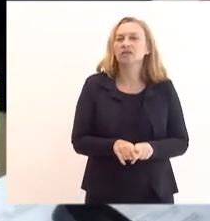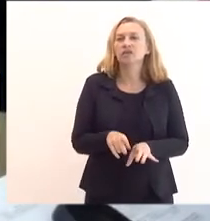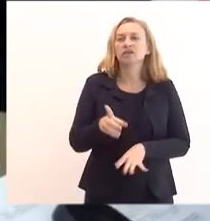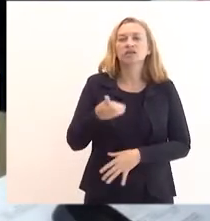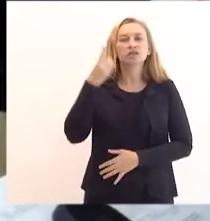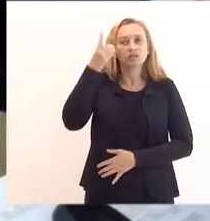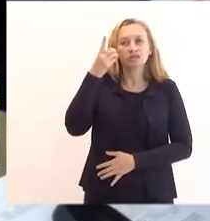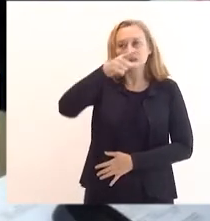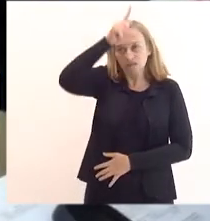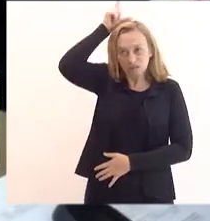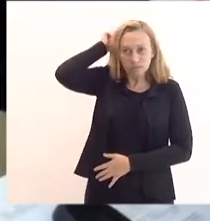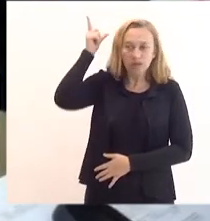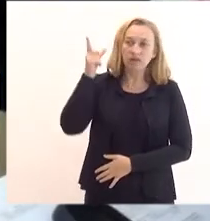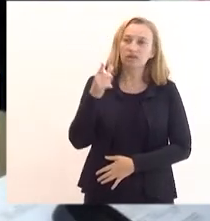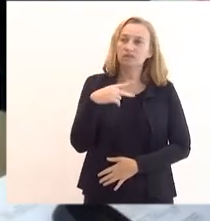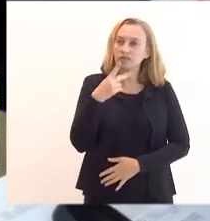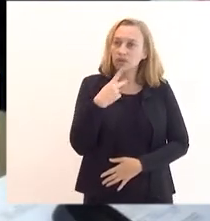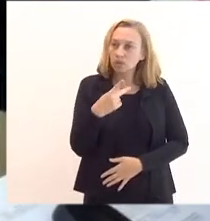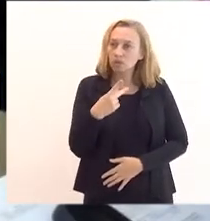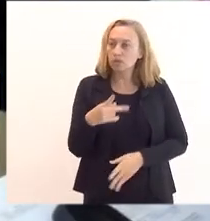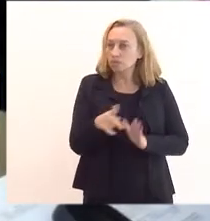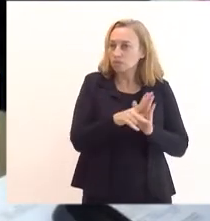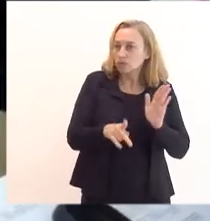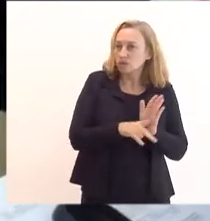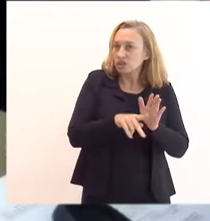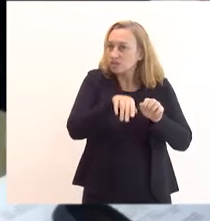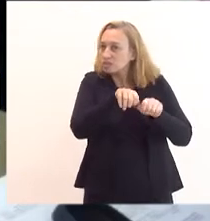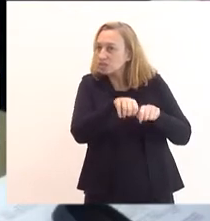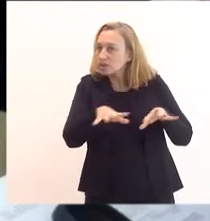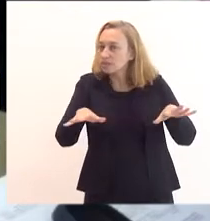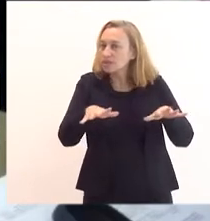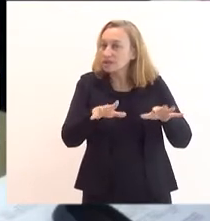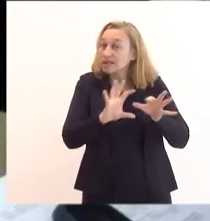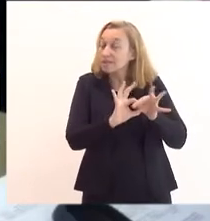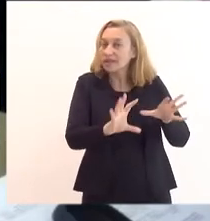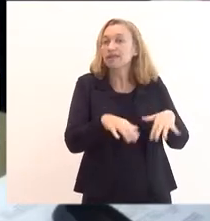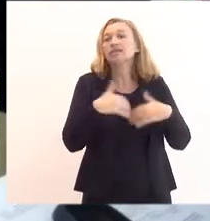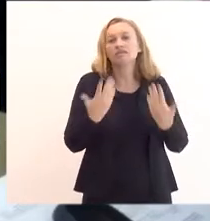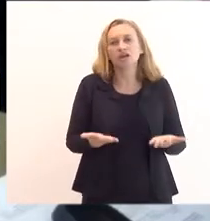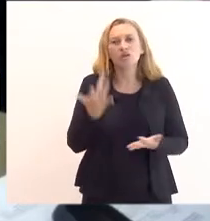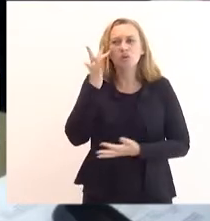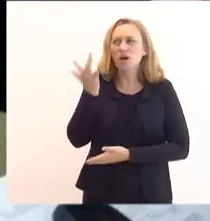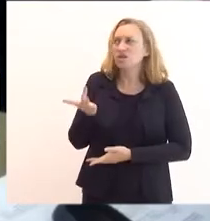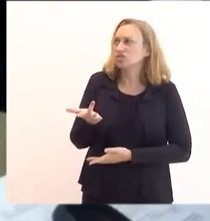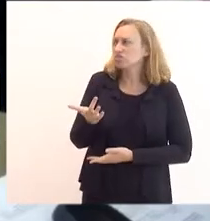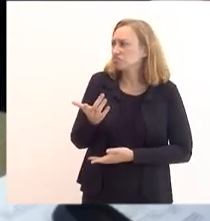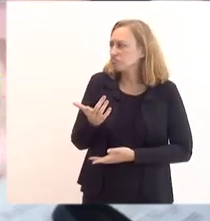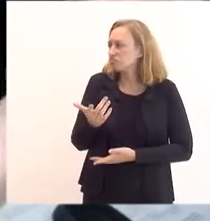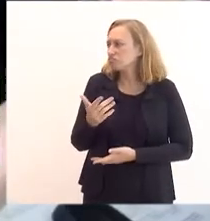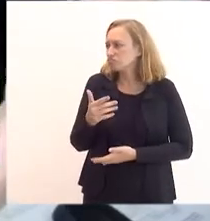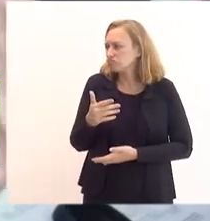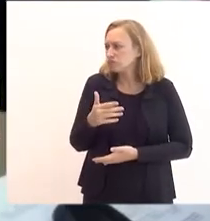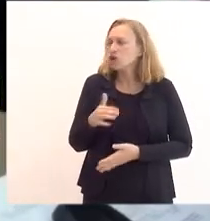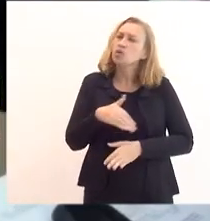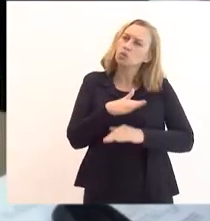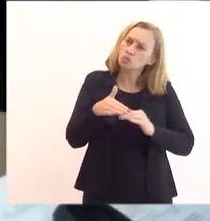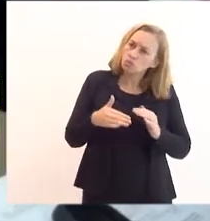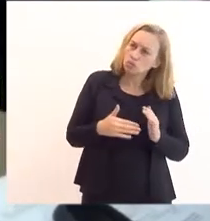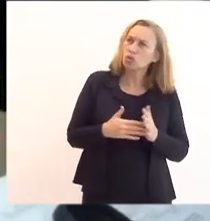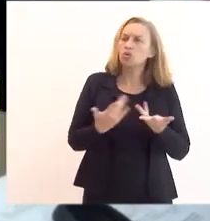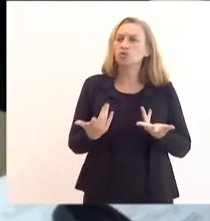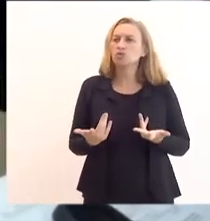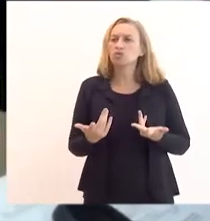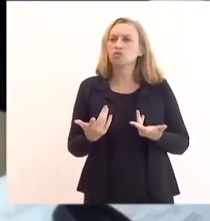Paulo canalizou, né, o projeto para uma dimensão autorizativa. Então, eu acho que nós estamos com todas as condições de produzir